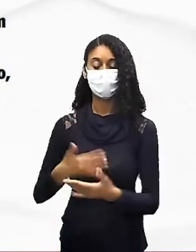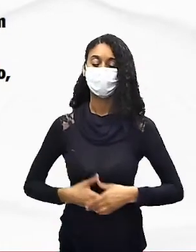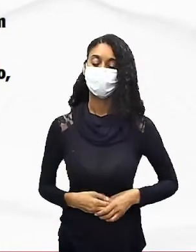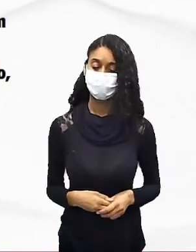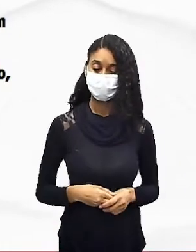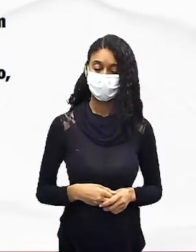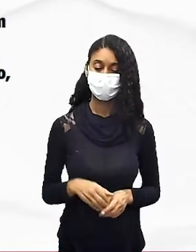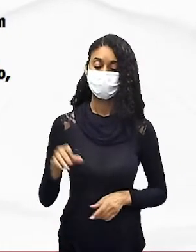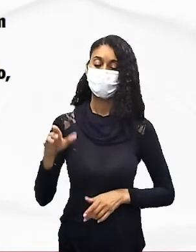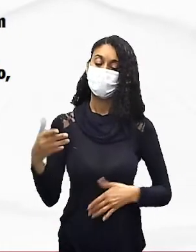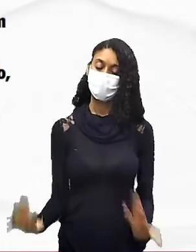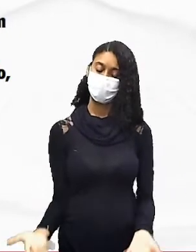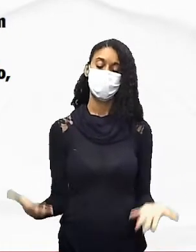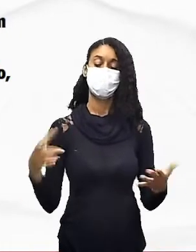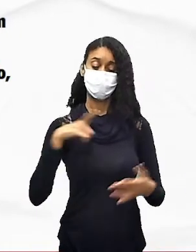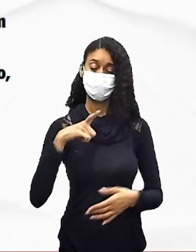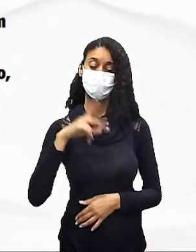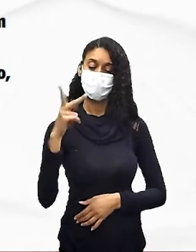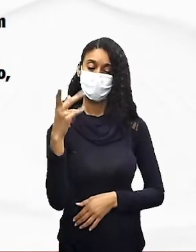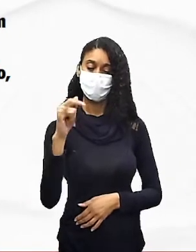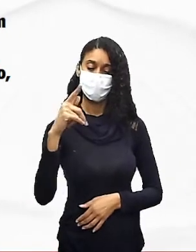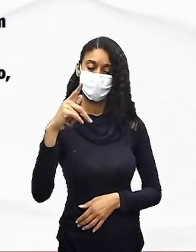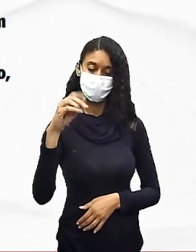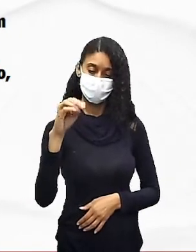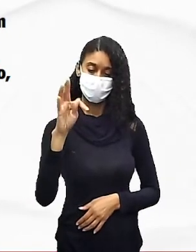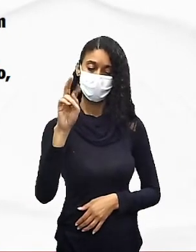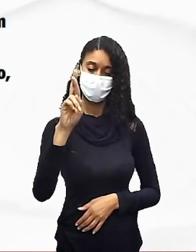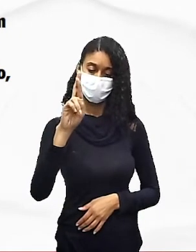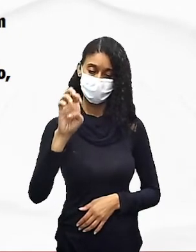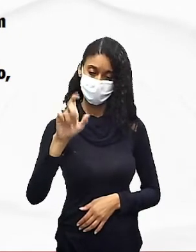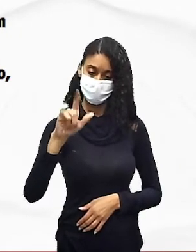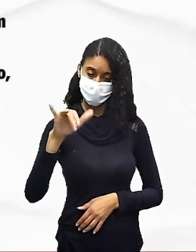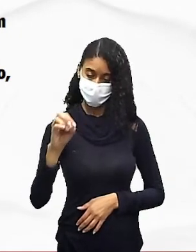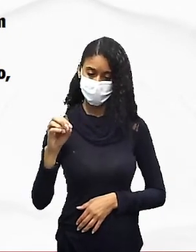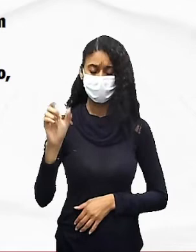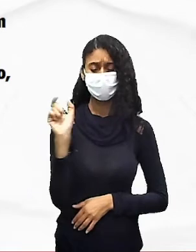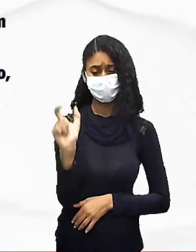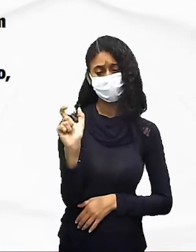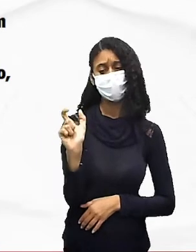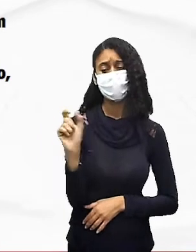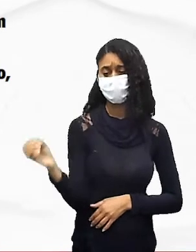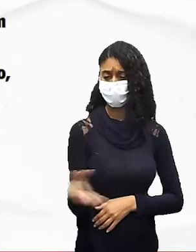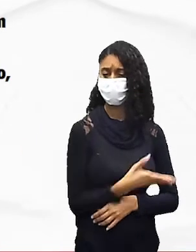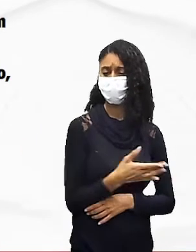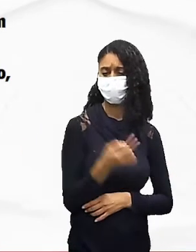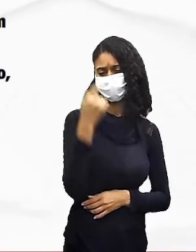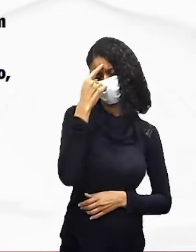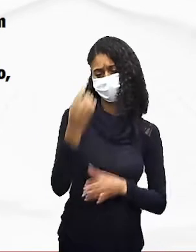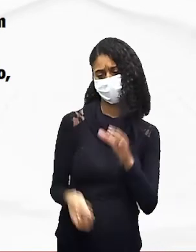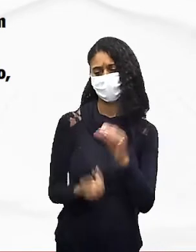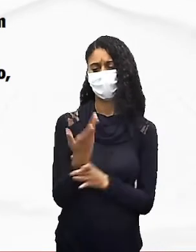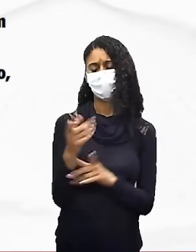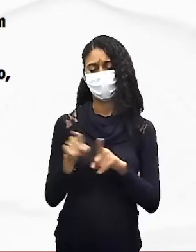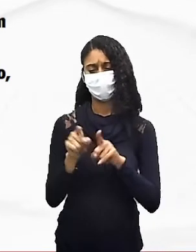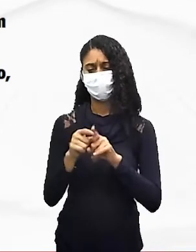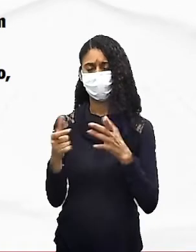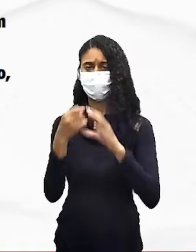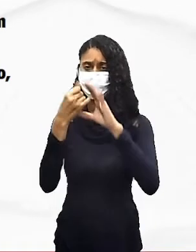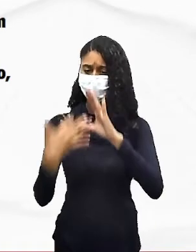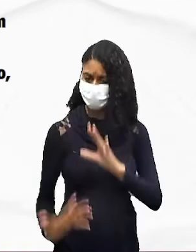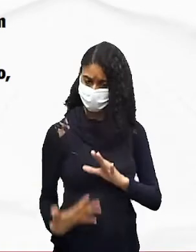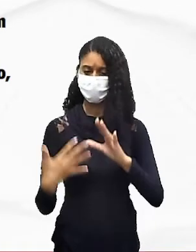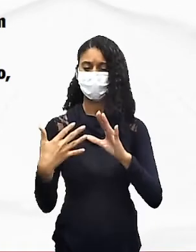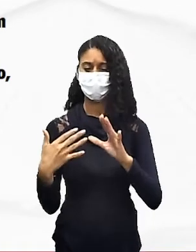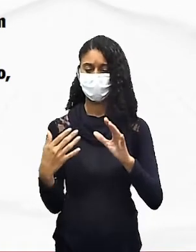Ao hipotrélico. O termo é novo, de impensada origem e ainda sem definição, que lhe apanha em todas